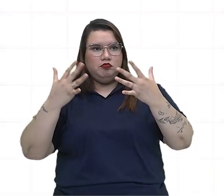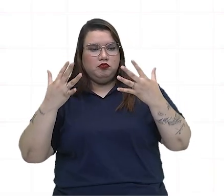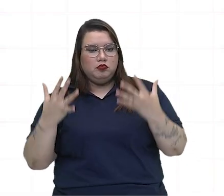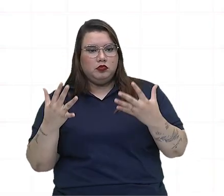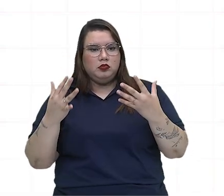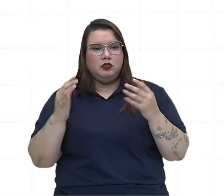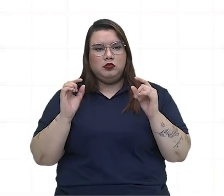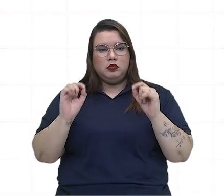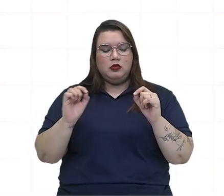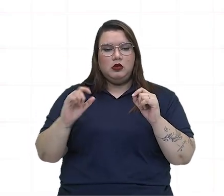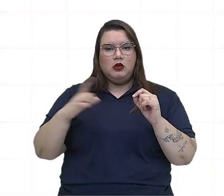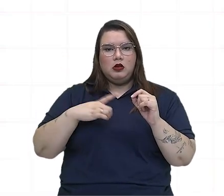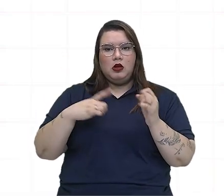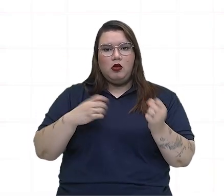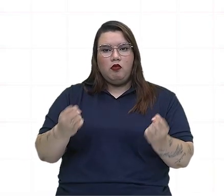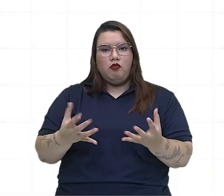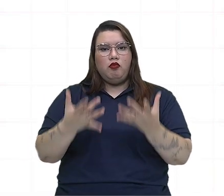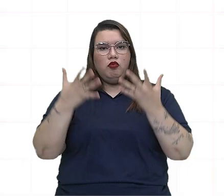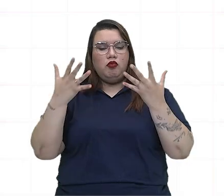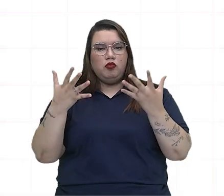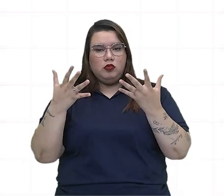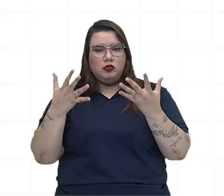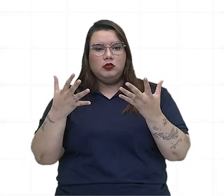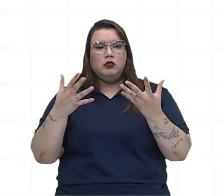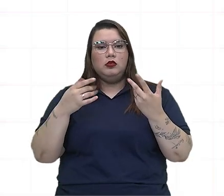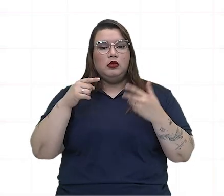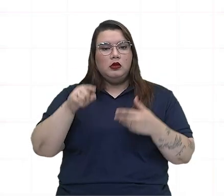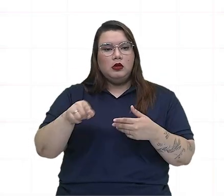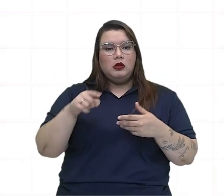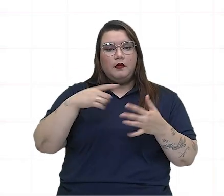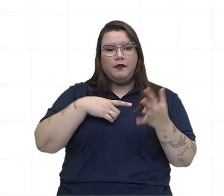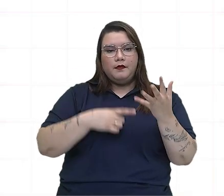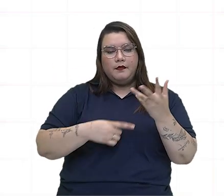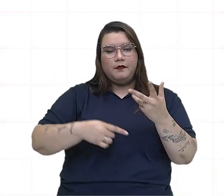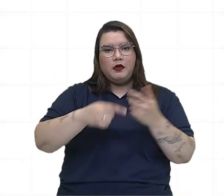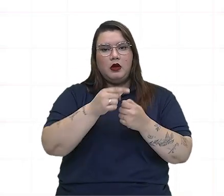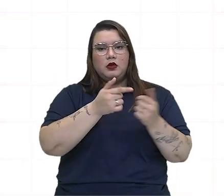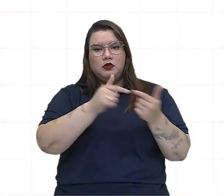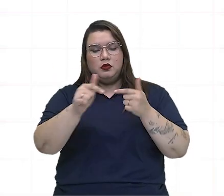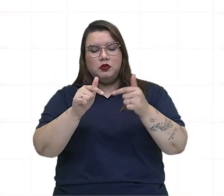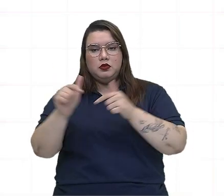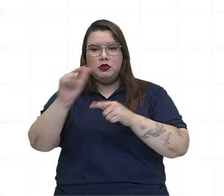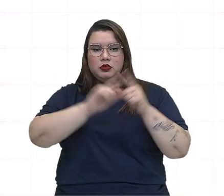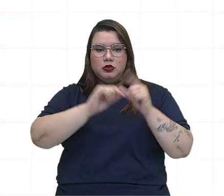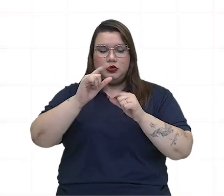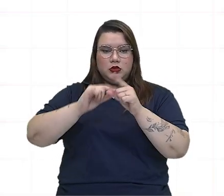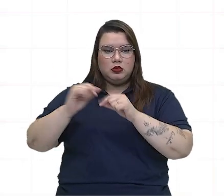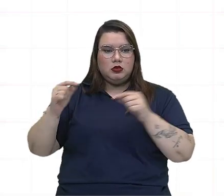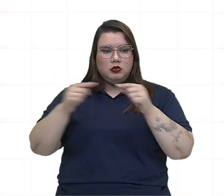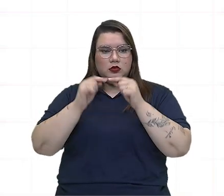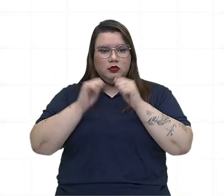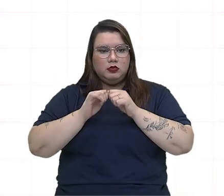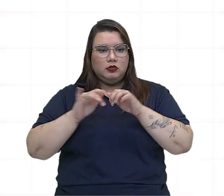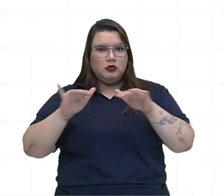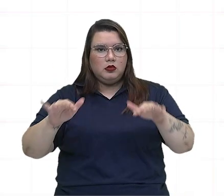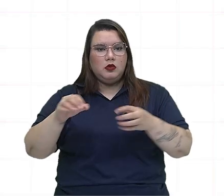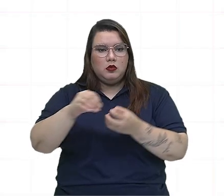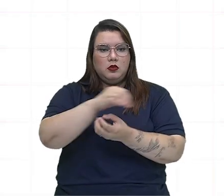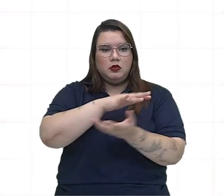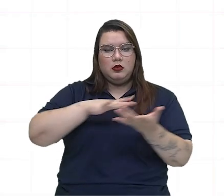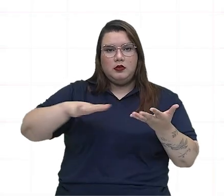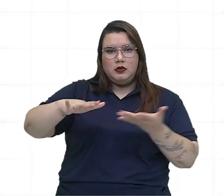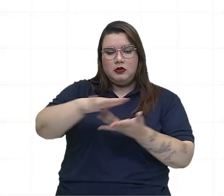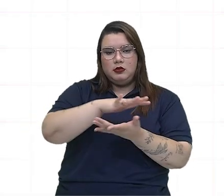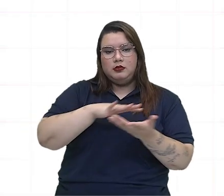luminoso que emite luz, assim como uma infinidade de outras estrelas dispersas pelo